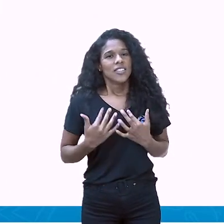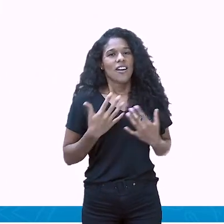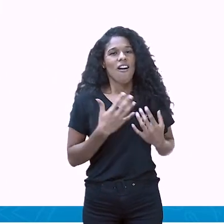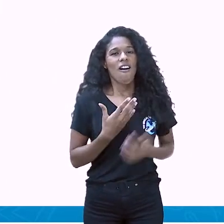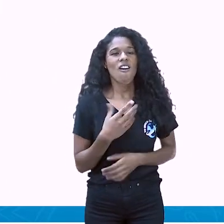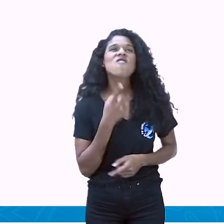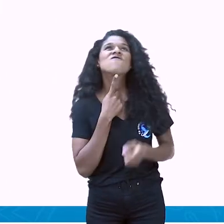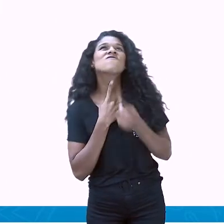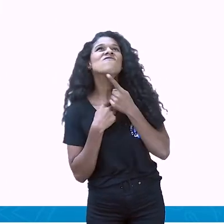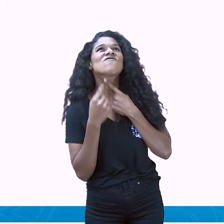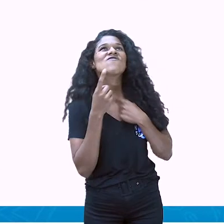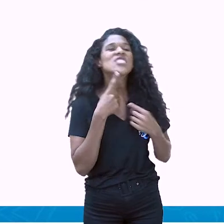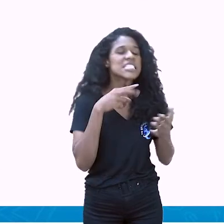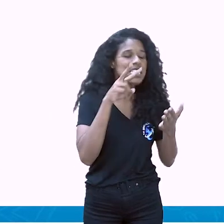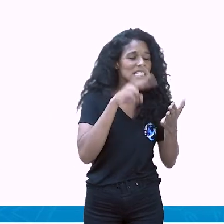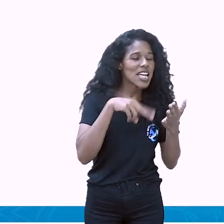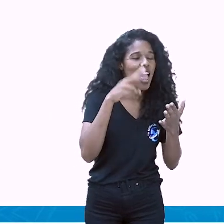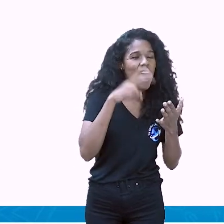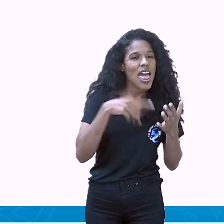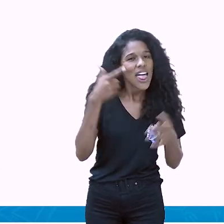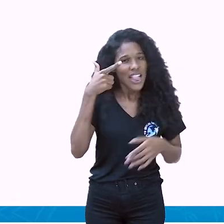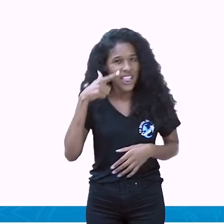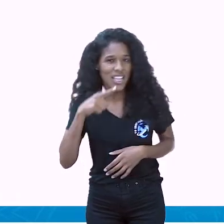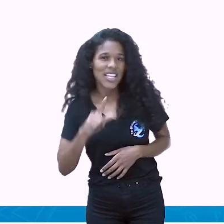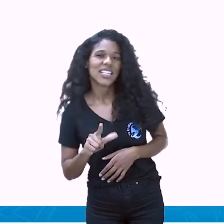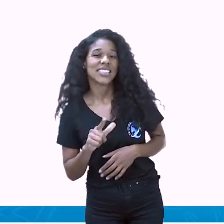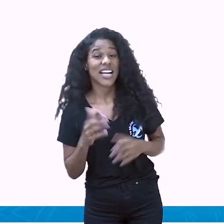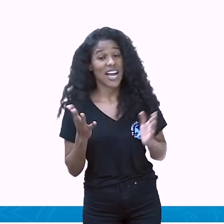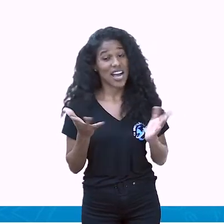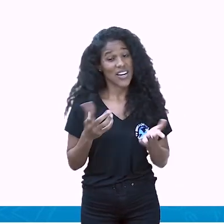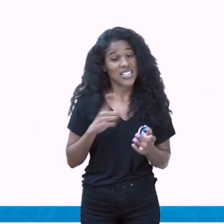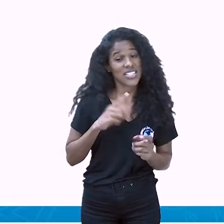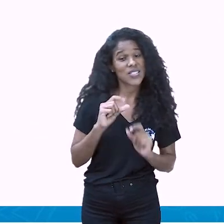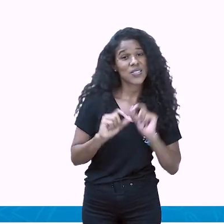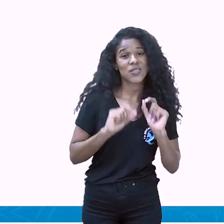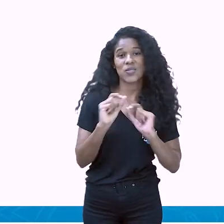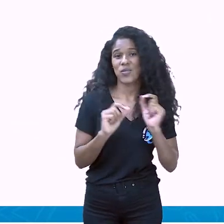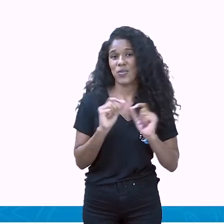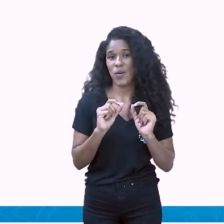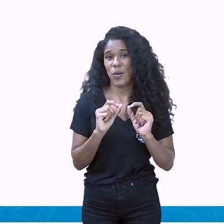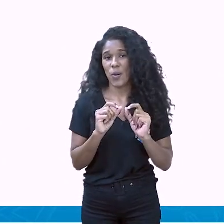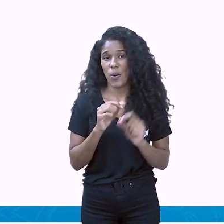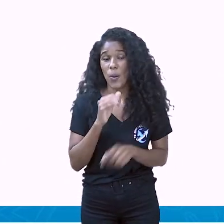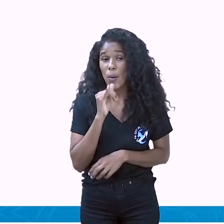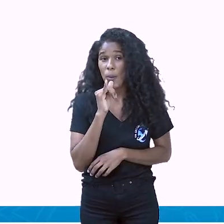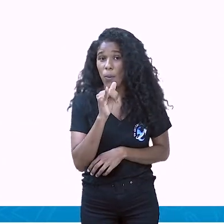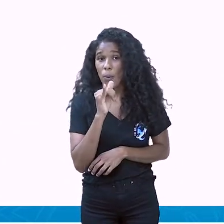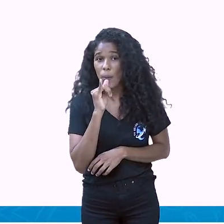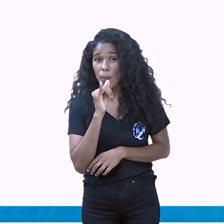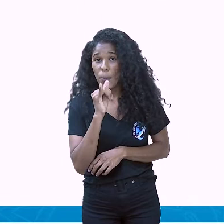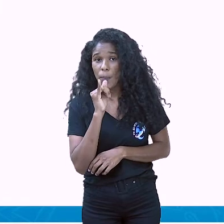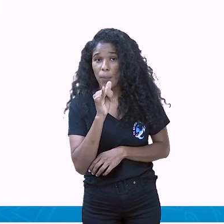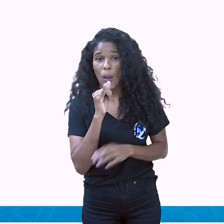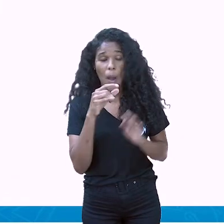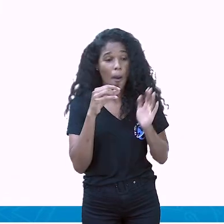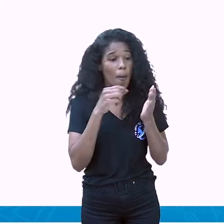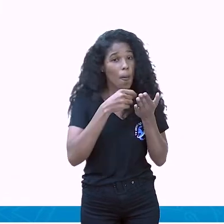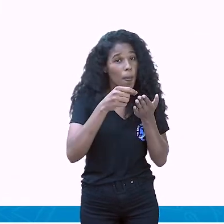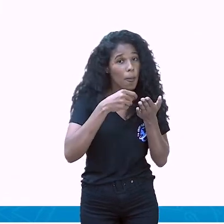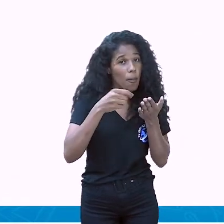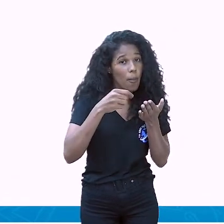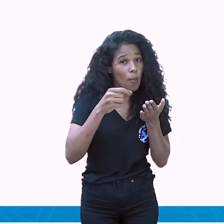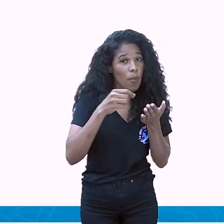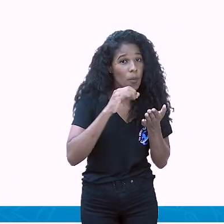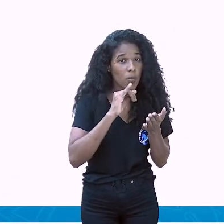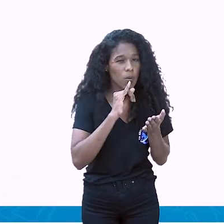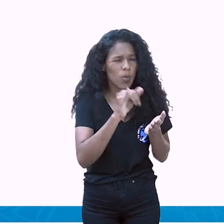o quê? Um bilhete era diferente. Tinha um bilhete que trazia uma declaração de amor e uma assinatura.